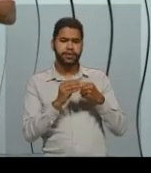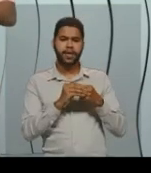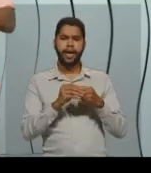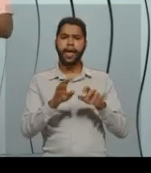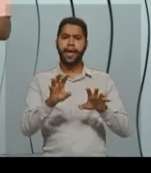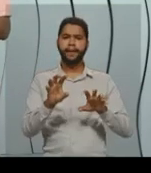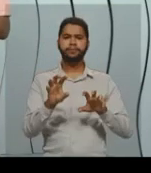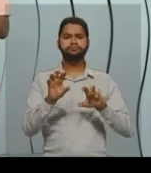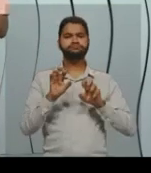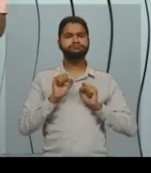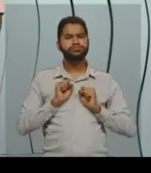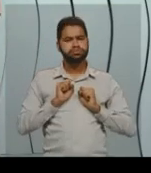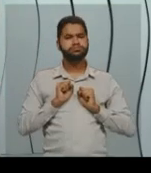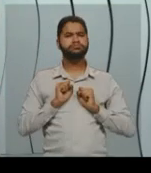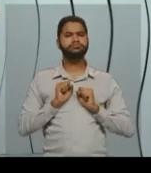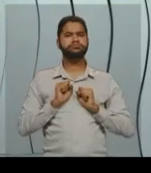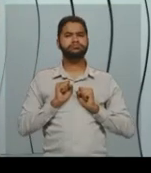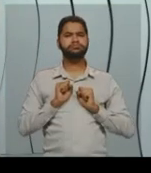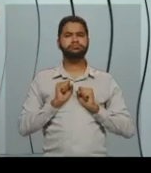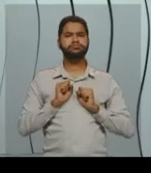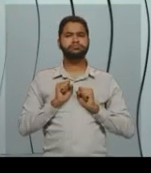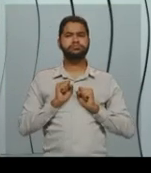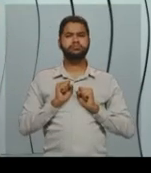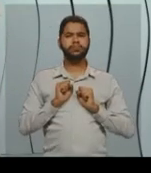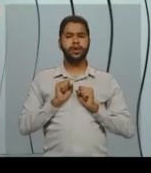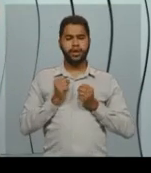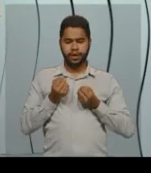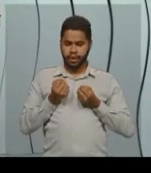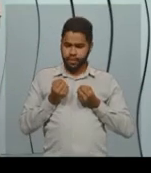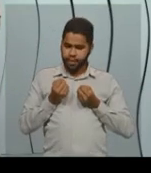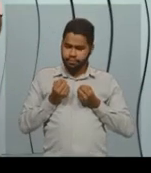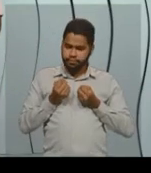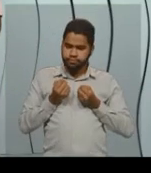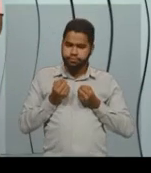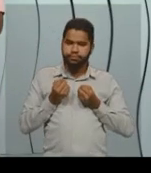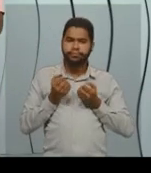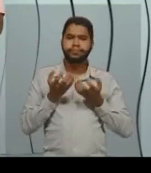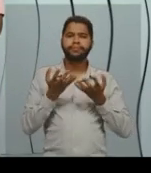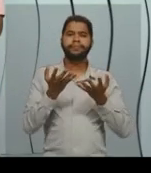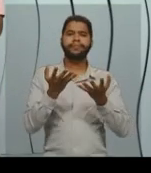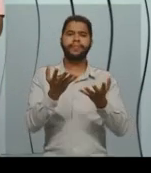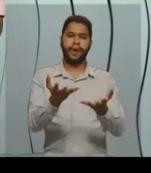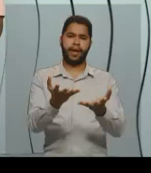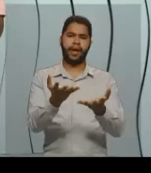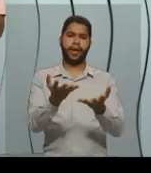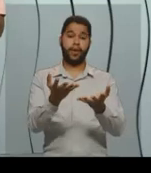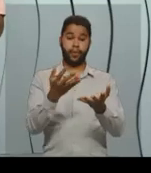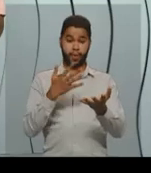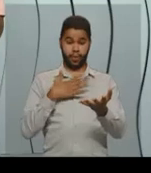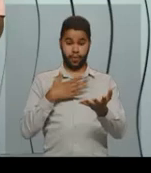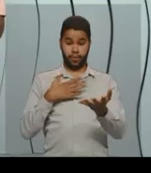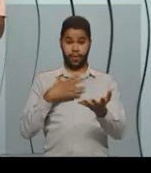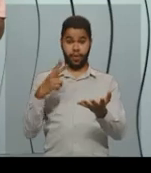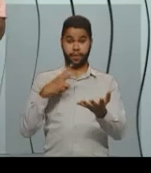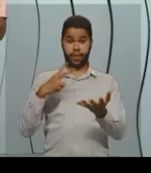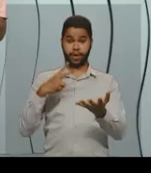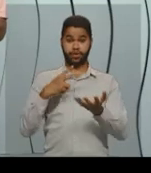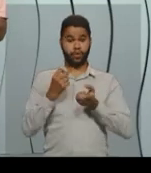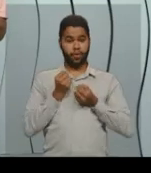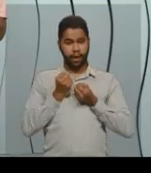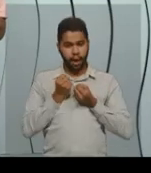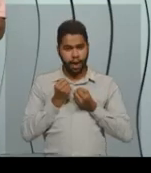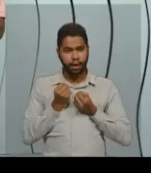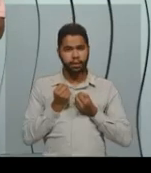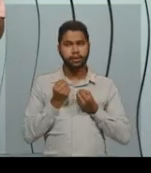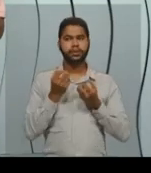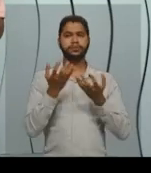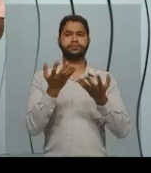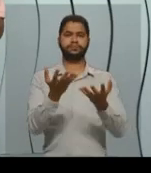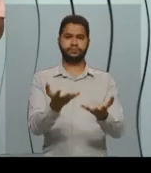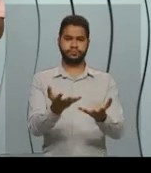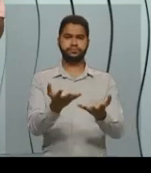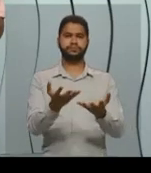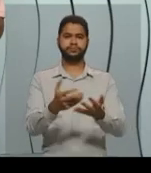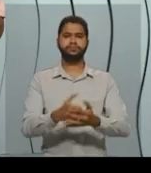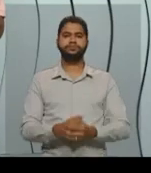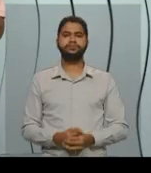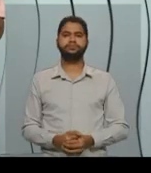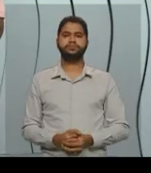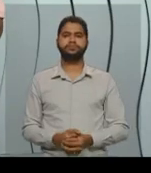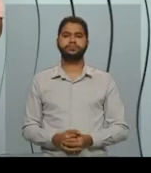abstrair, é você tirar, extrair daquilo que é particular a sua característica universal.